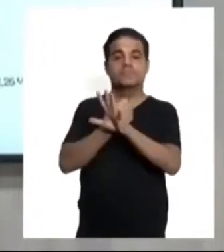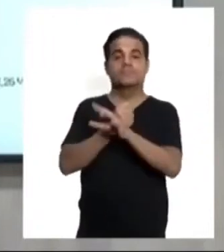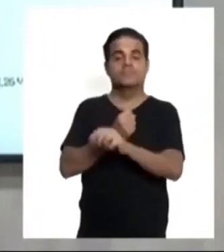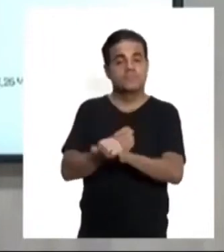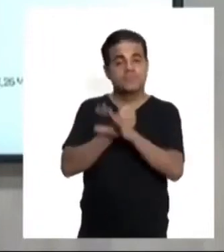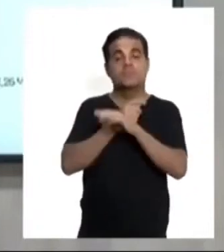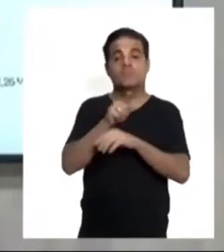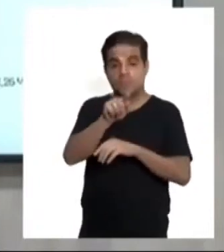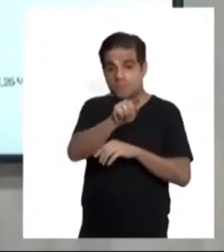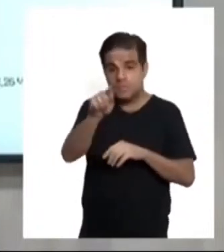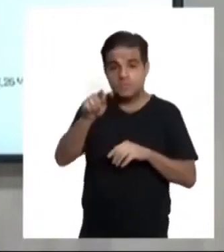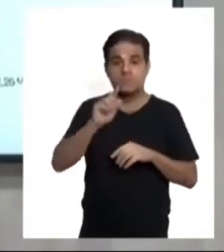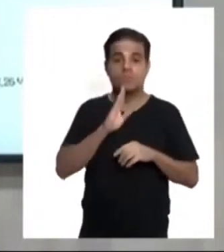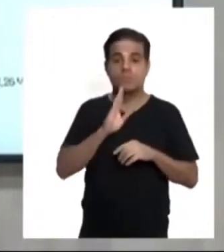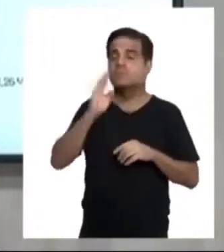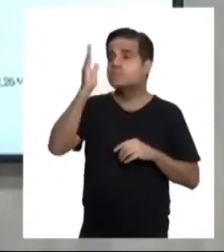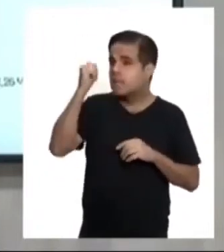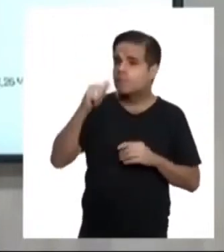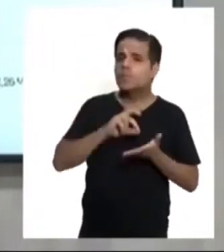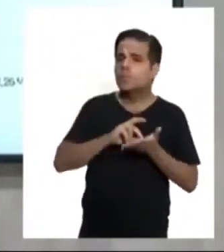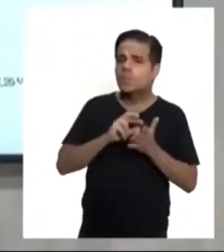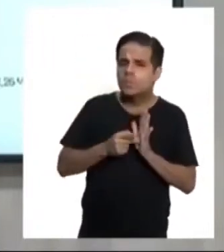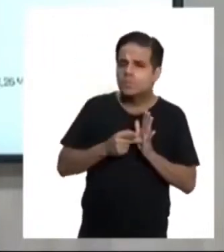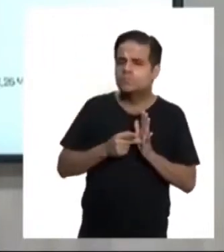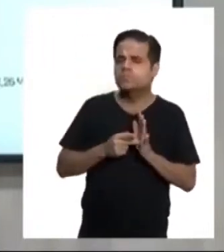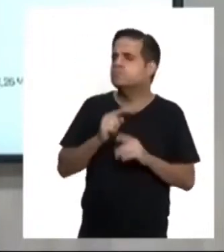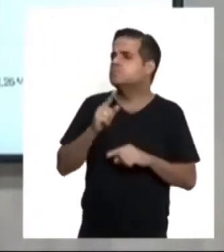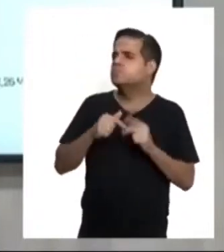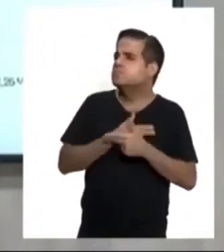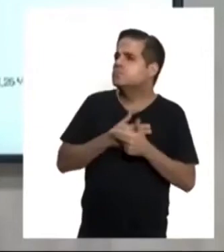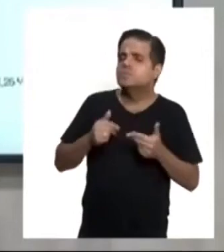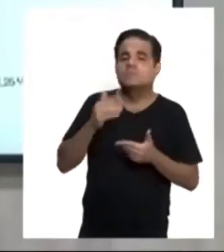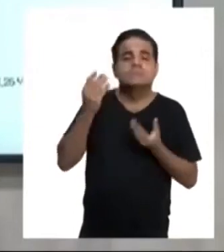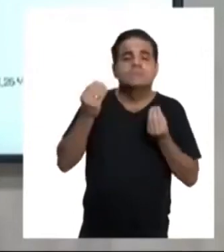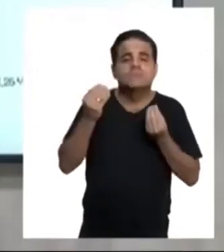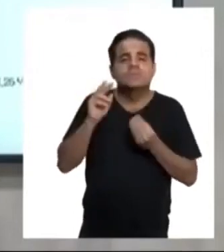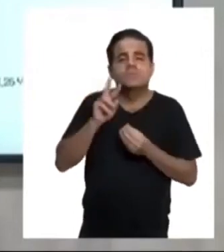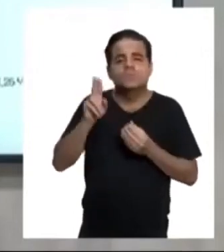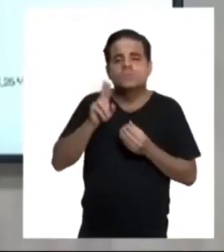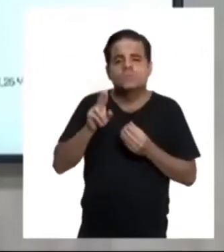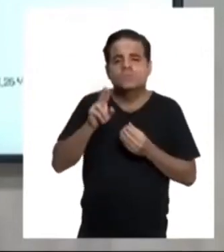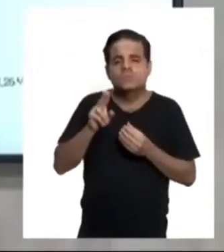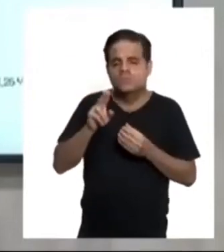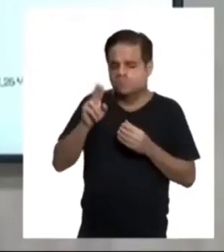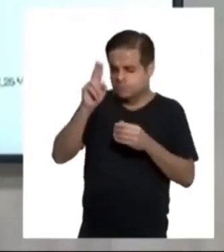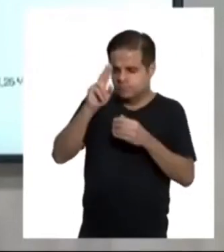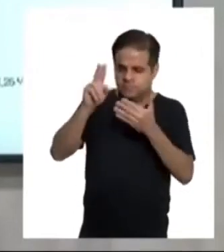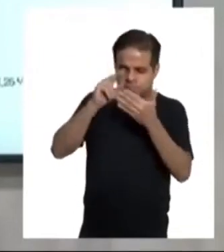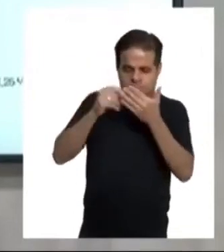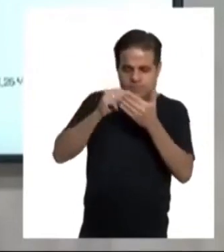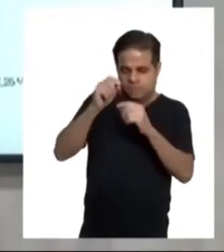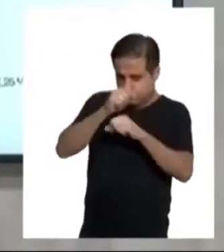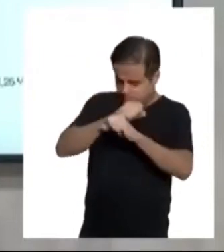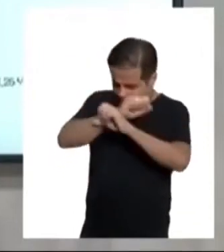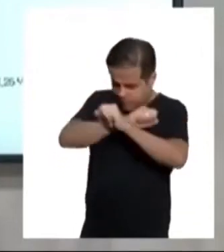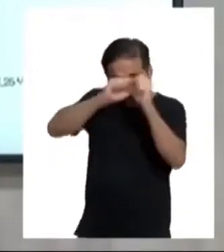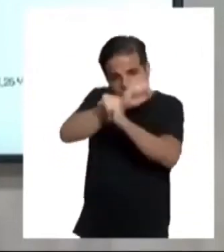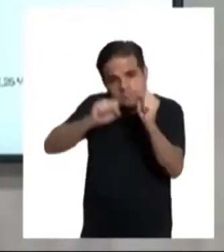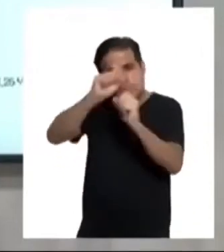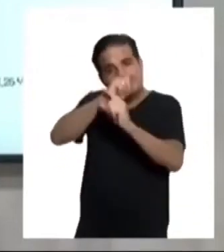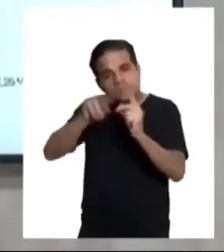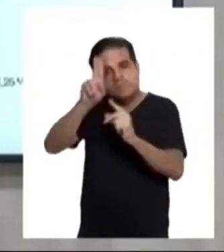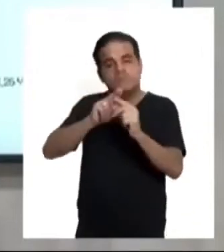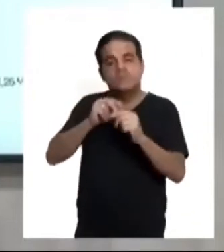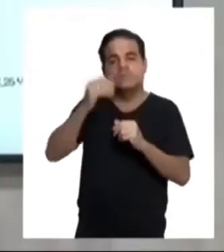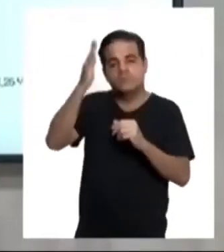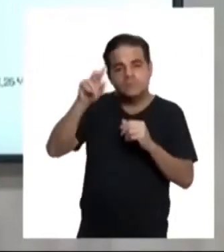o que é, saiba o que é um elemento radioativo, saiba para que serve, lembrar que os reatores são importantes, mas